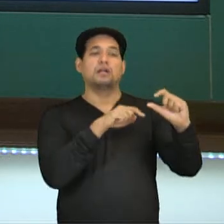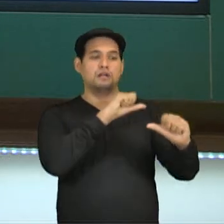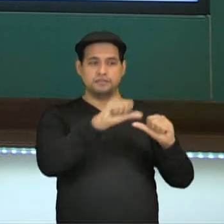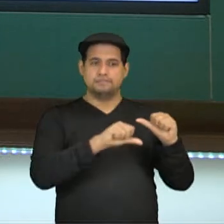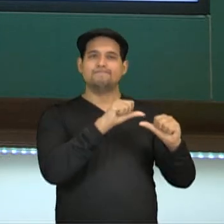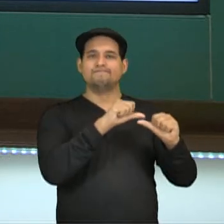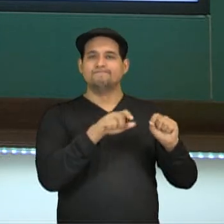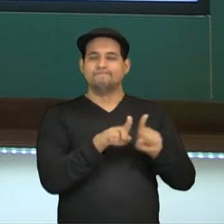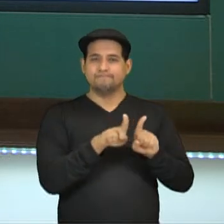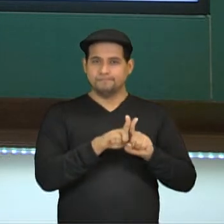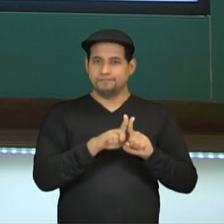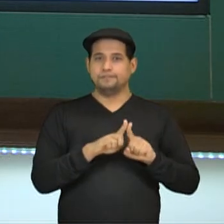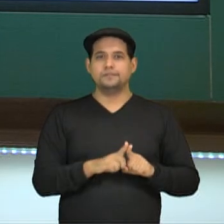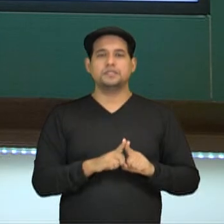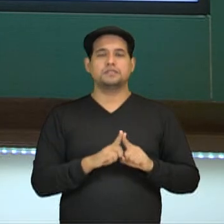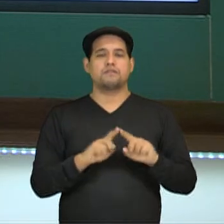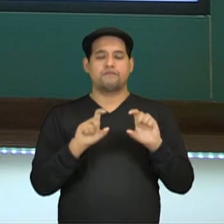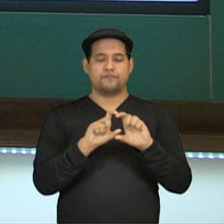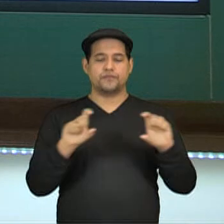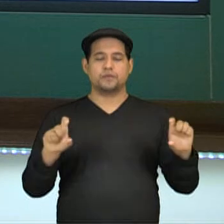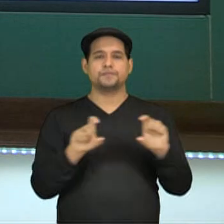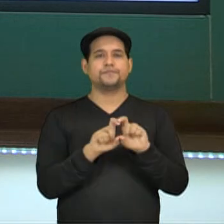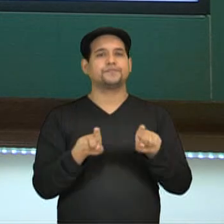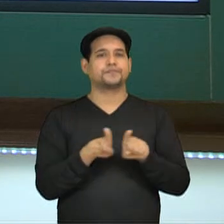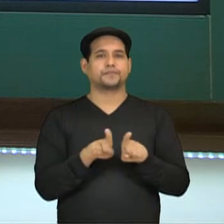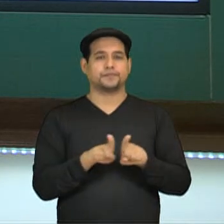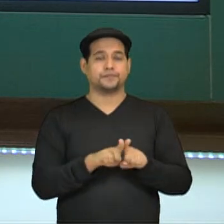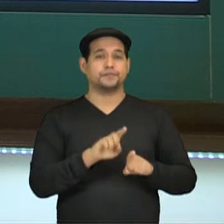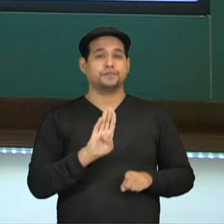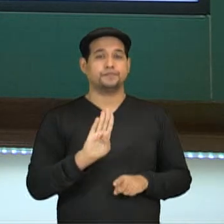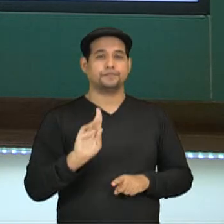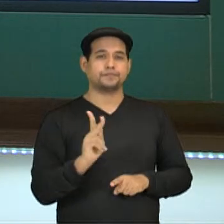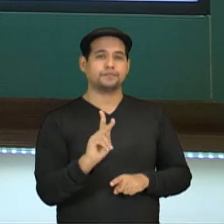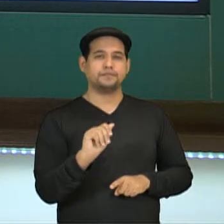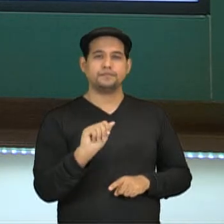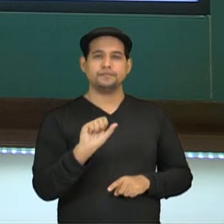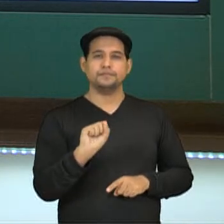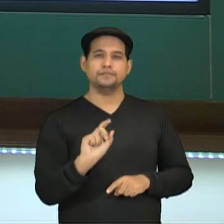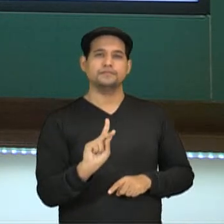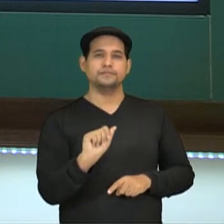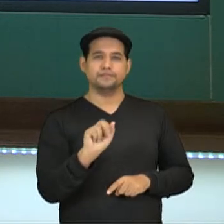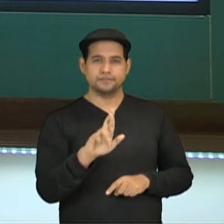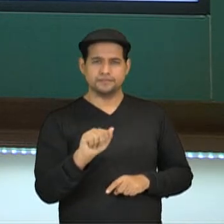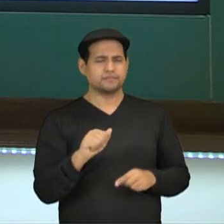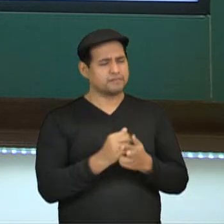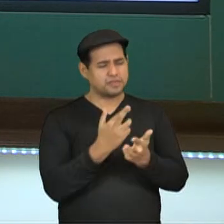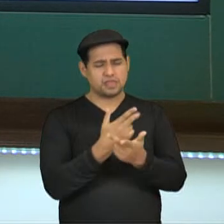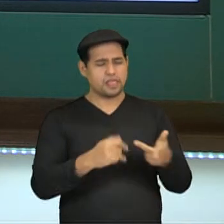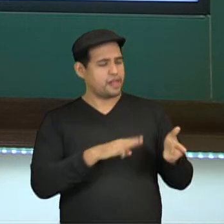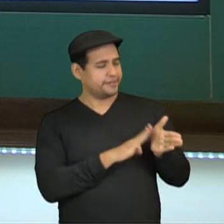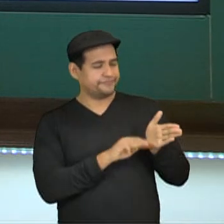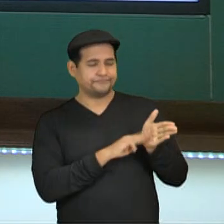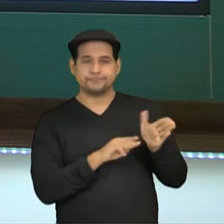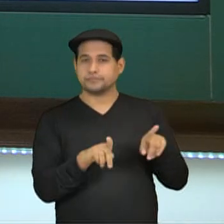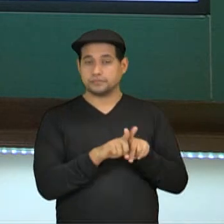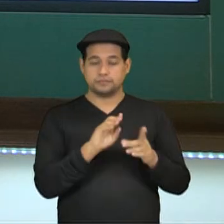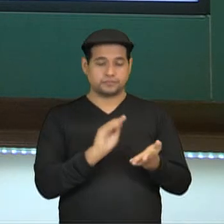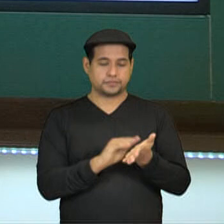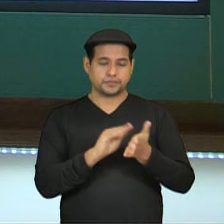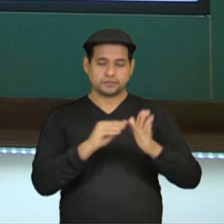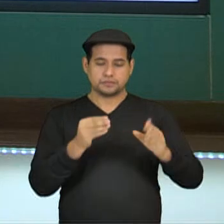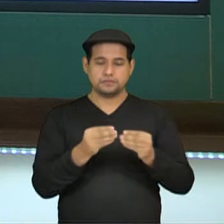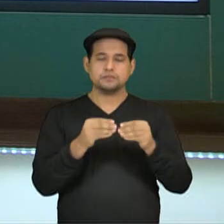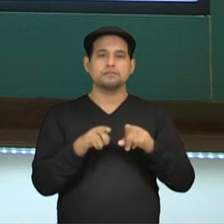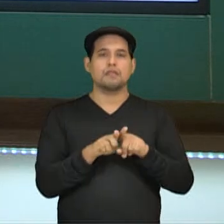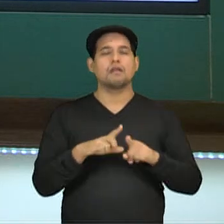tal. Fórmula resolutiva, fórmula de Bhaskara, né? E outros métodos para equações incompletas. Quando a equação